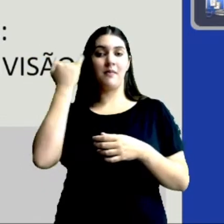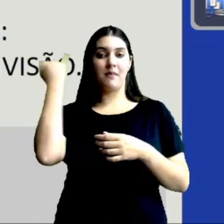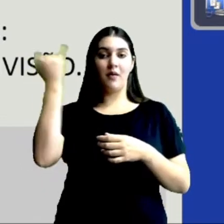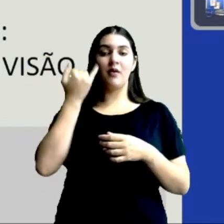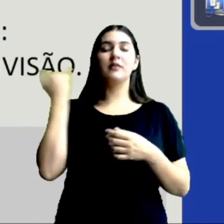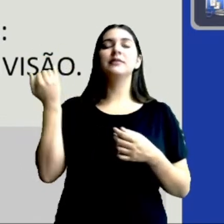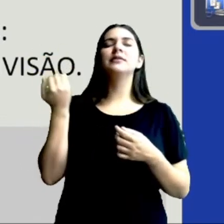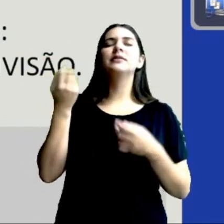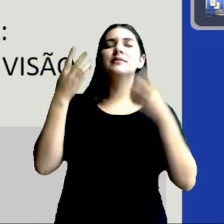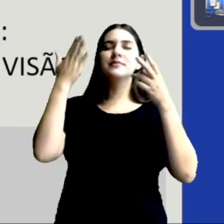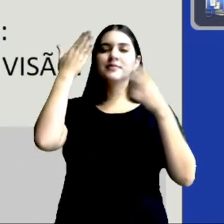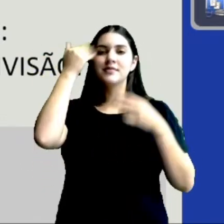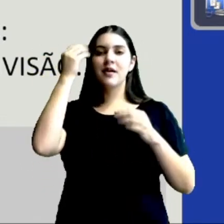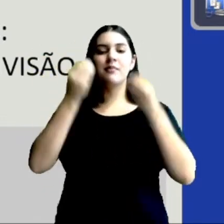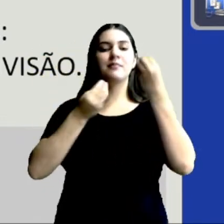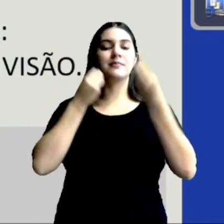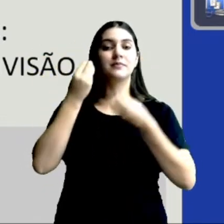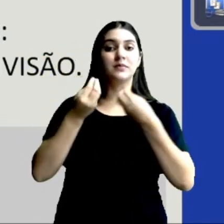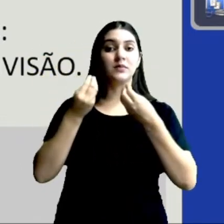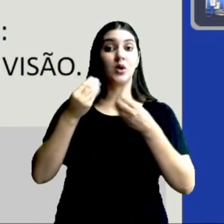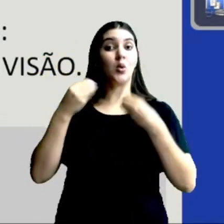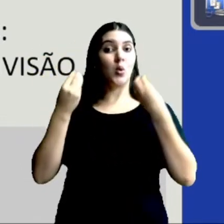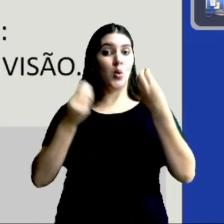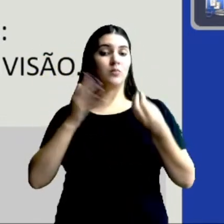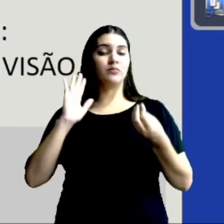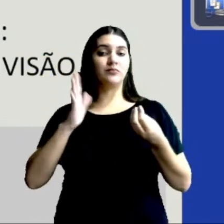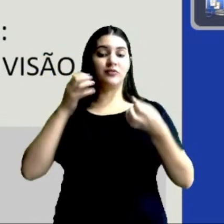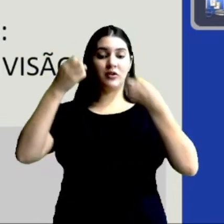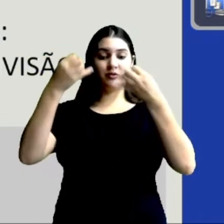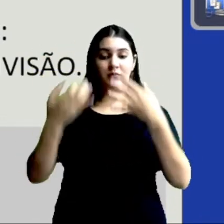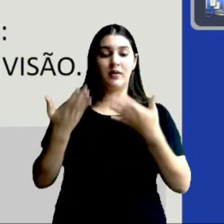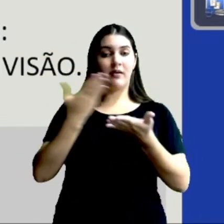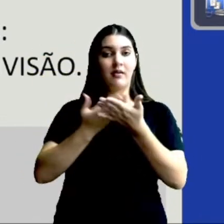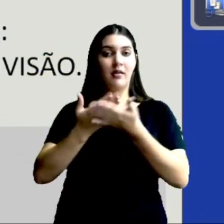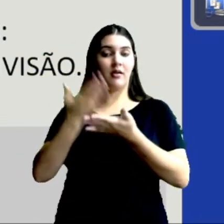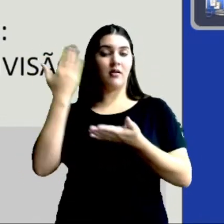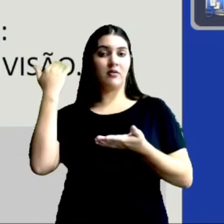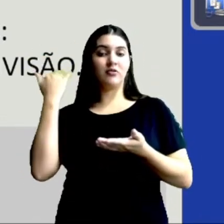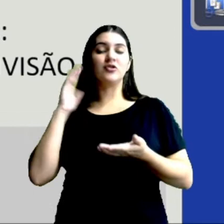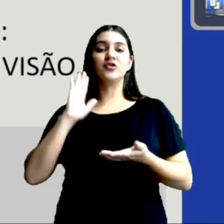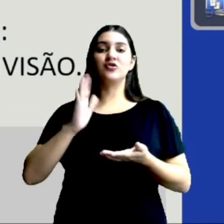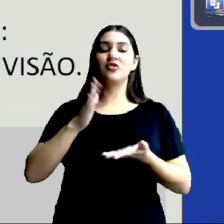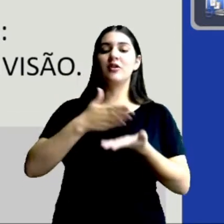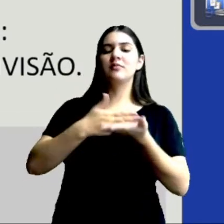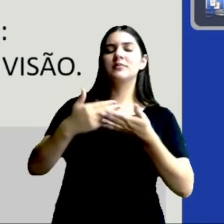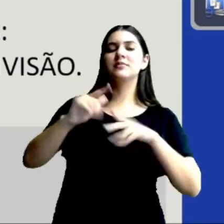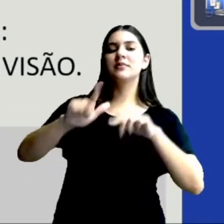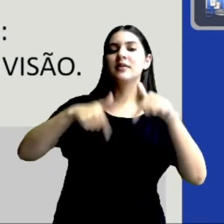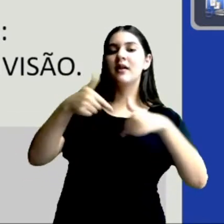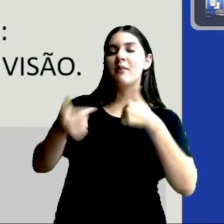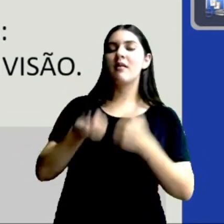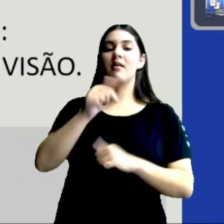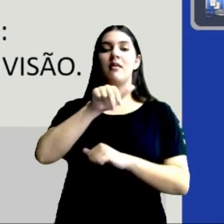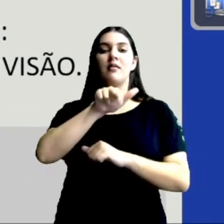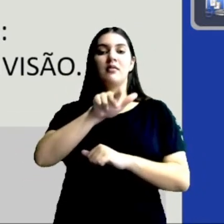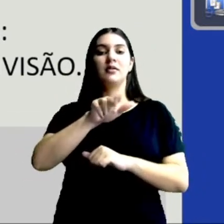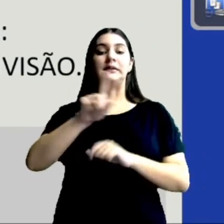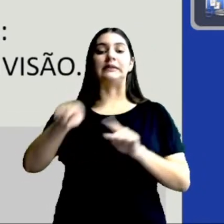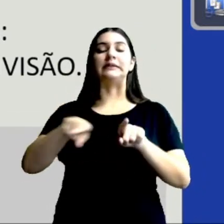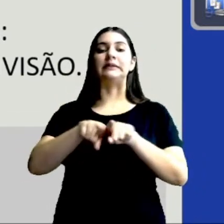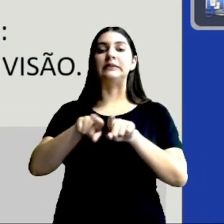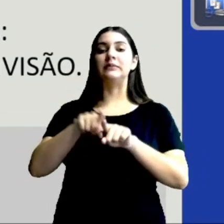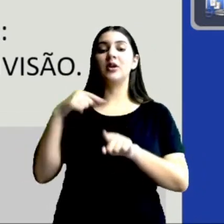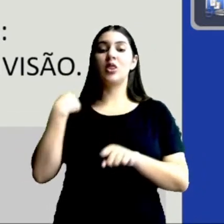essa linguagem, tá bom? E como eu disse, em aulas anteriores a gente já começou a trabalhar com a ideia de igualdade e nós